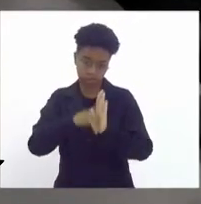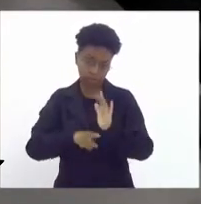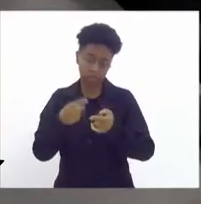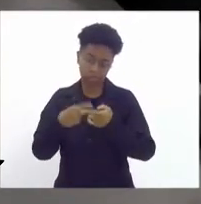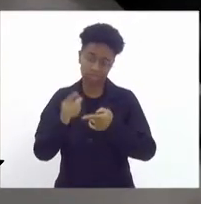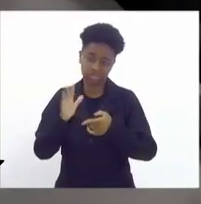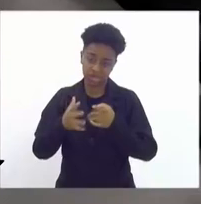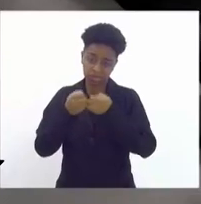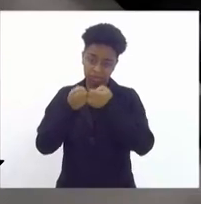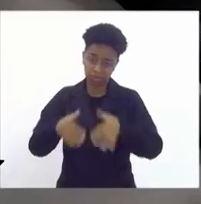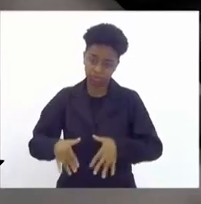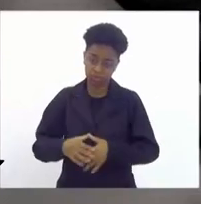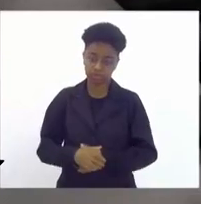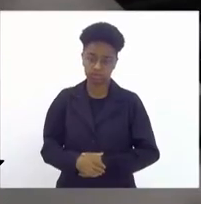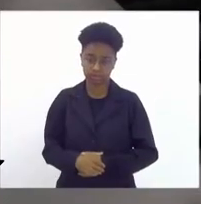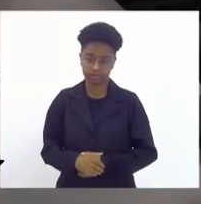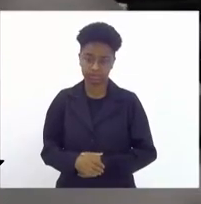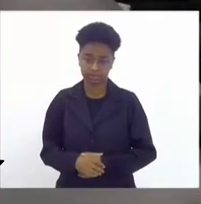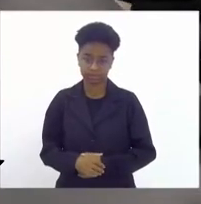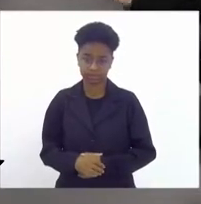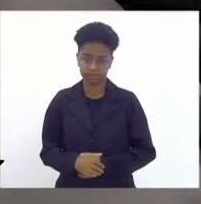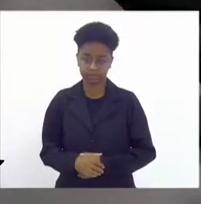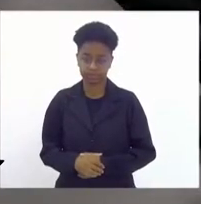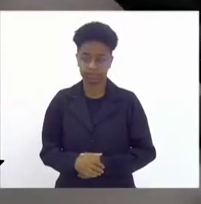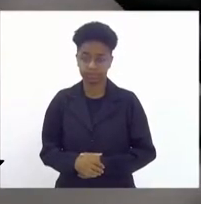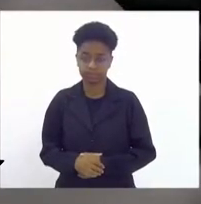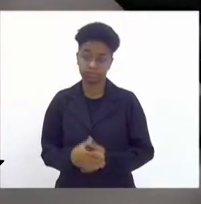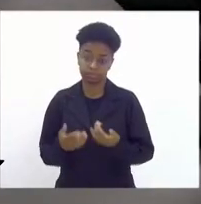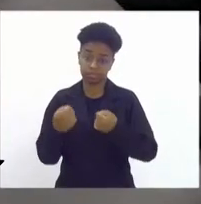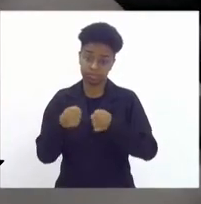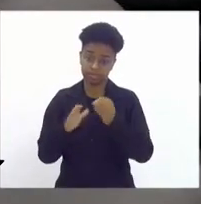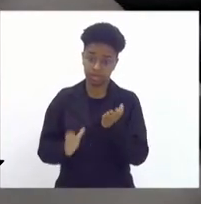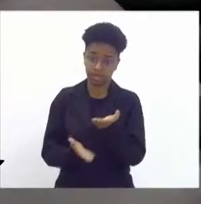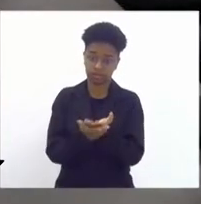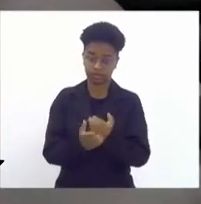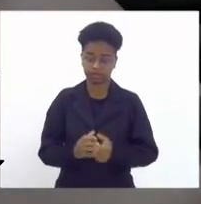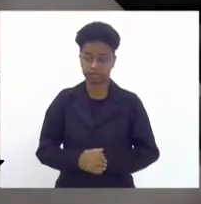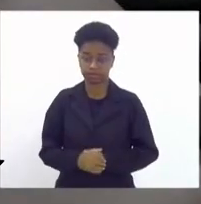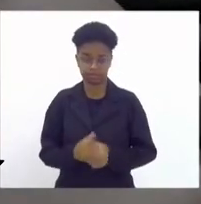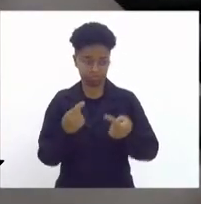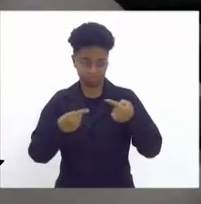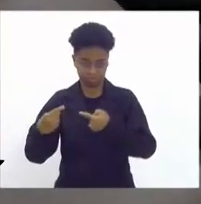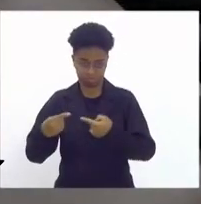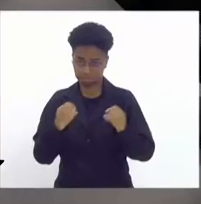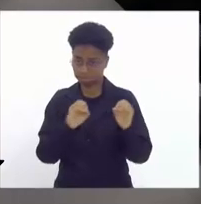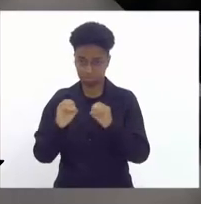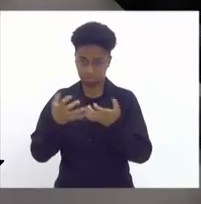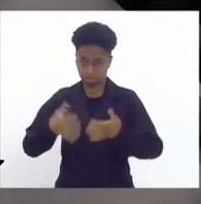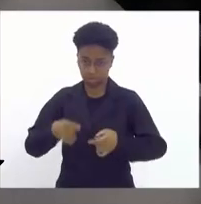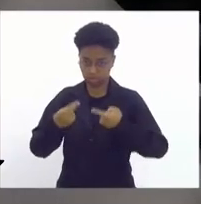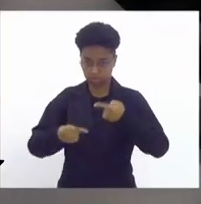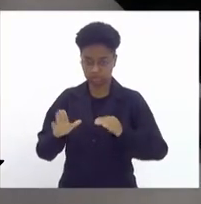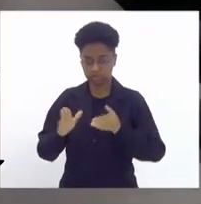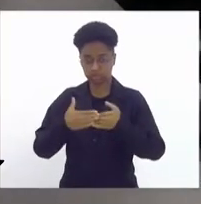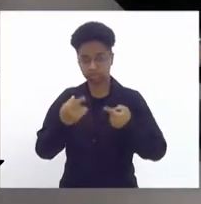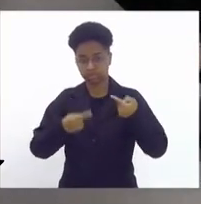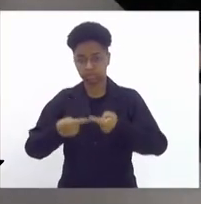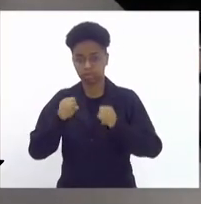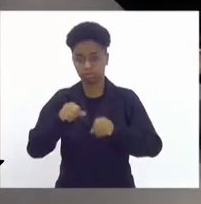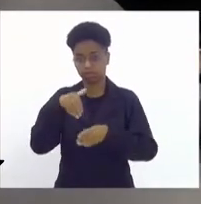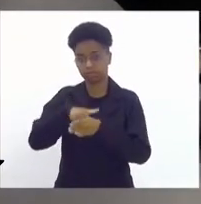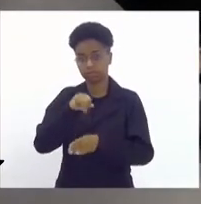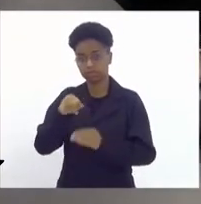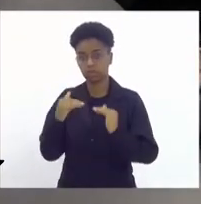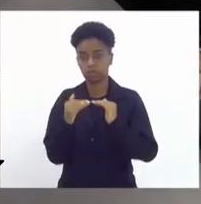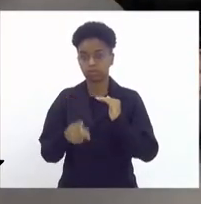prejudicado, enfim. Perfeito. Tem que ir arquivo mesmo. Em discussão, não havendo quem queira discutir, encerrada a discussão, em votação,